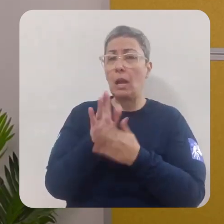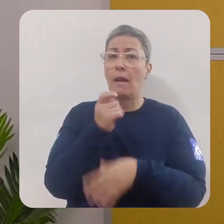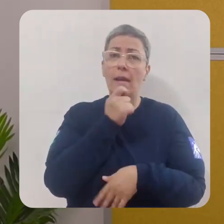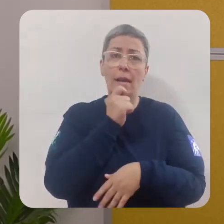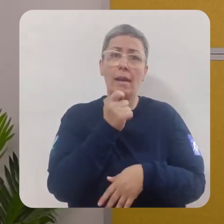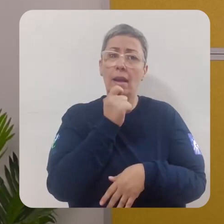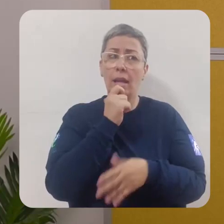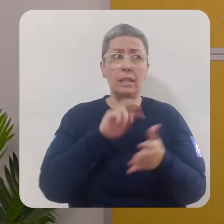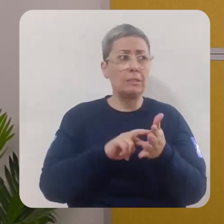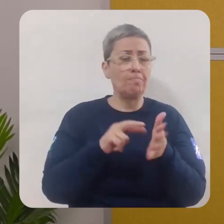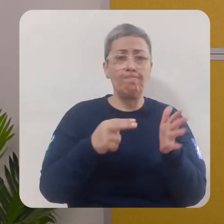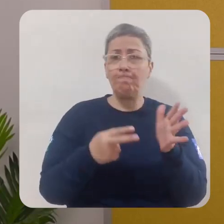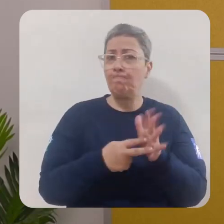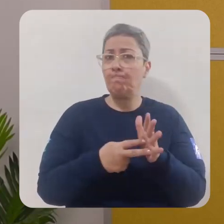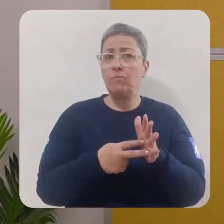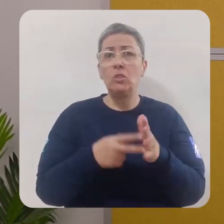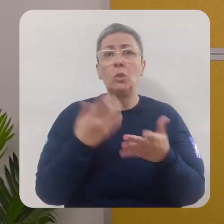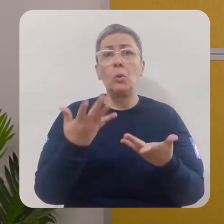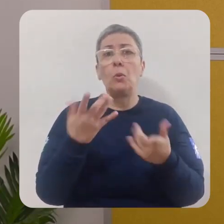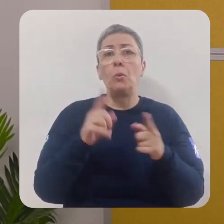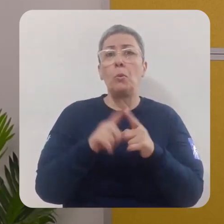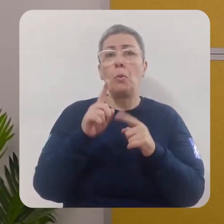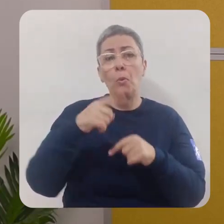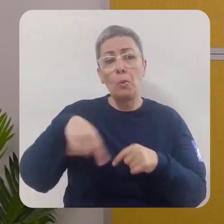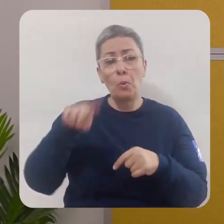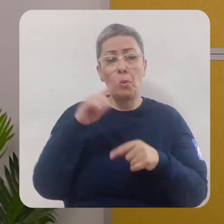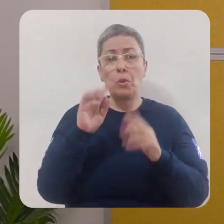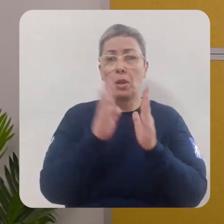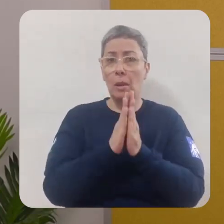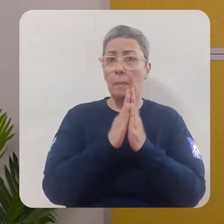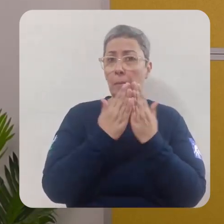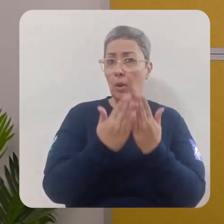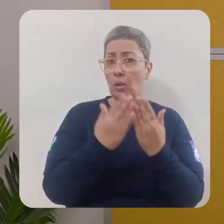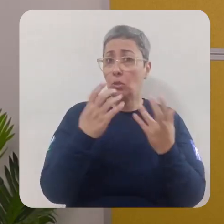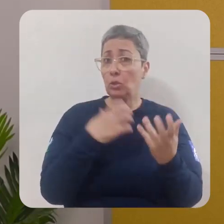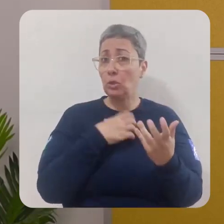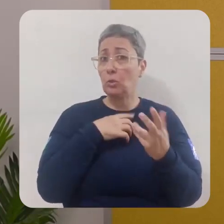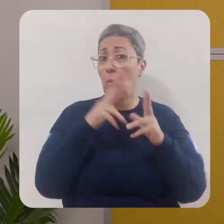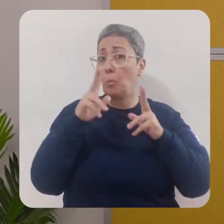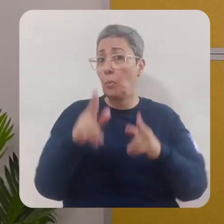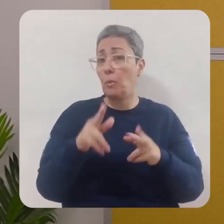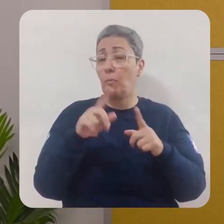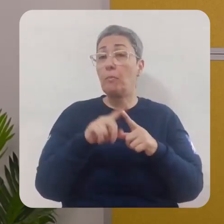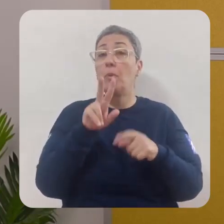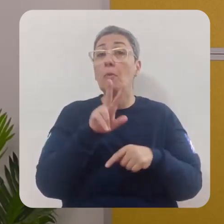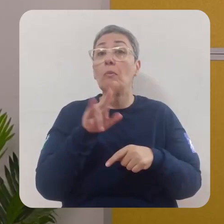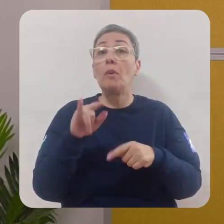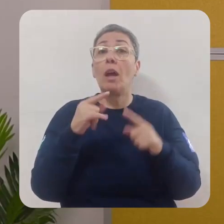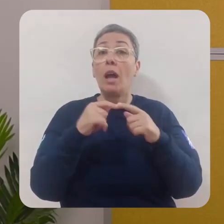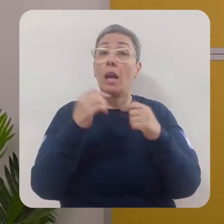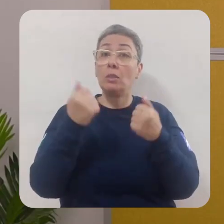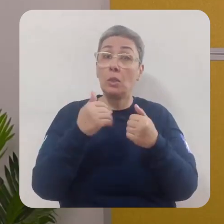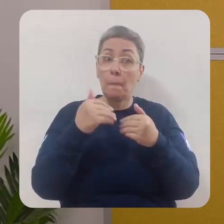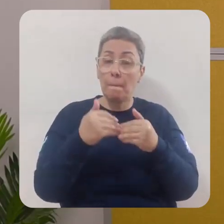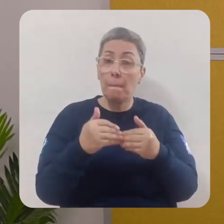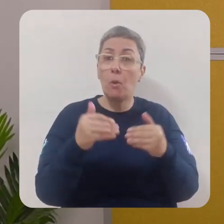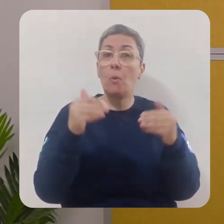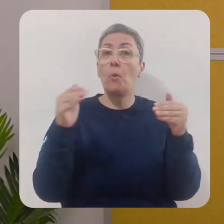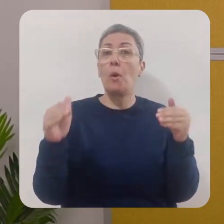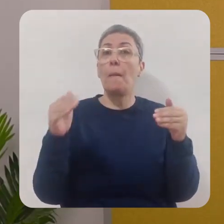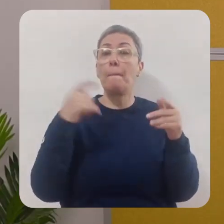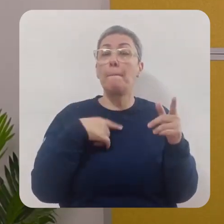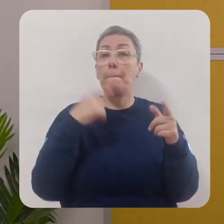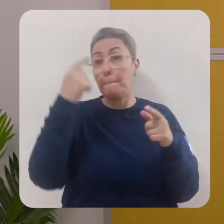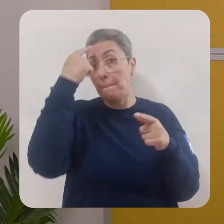ele ainda não dá significado, né, a este livro desta maneira. Então nós vamos ampliar,